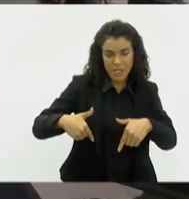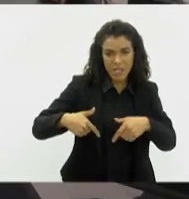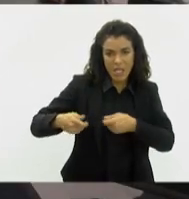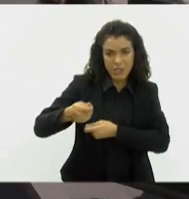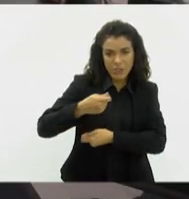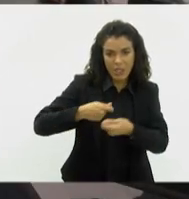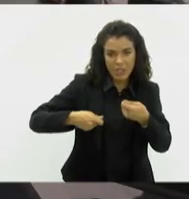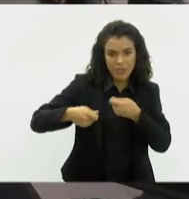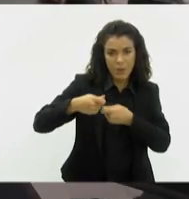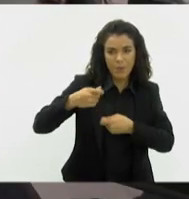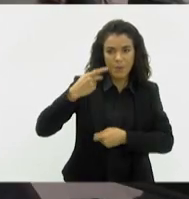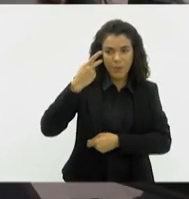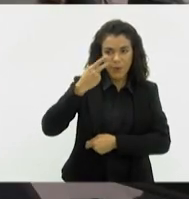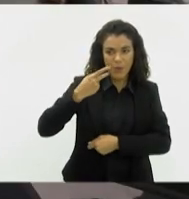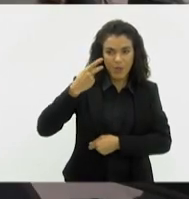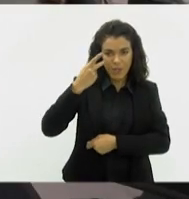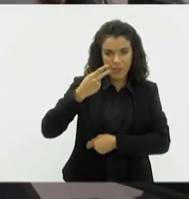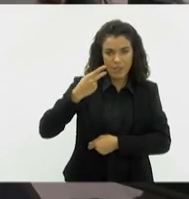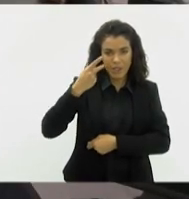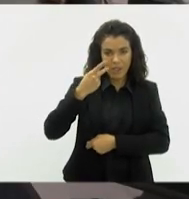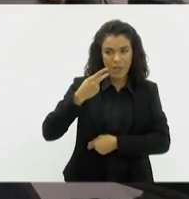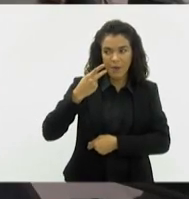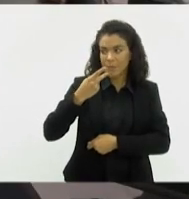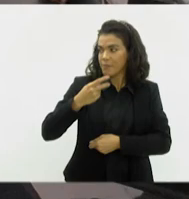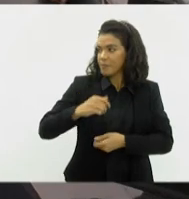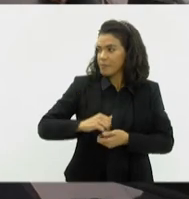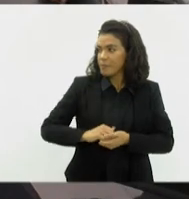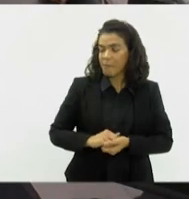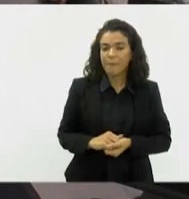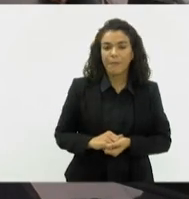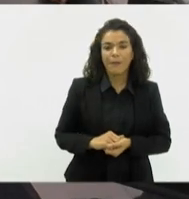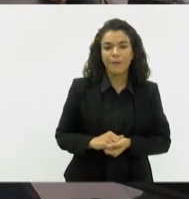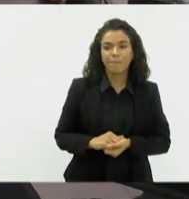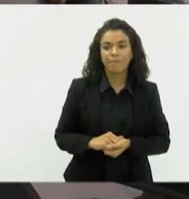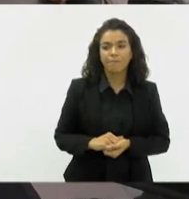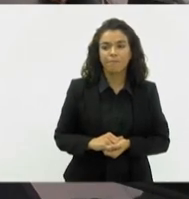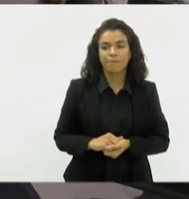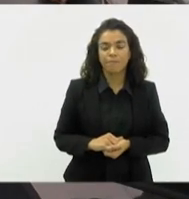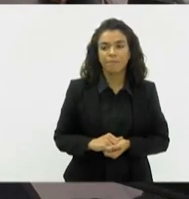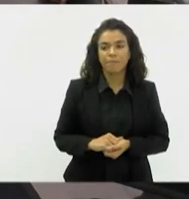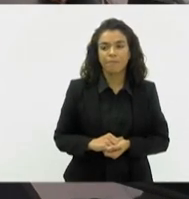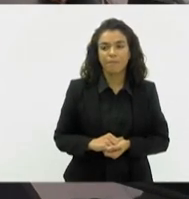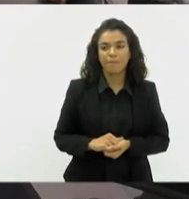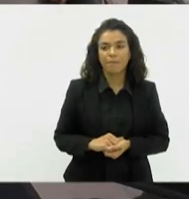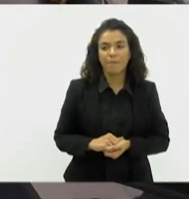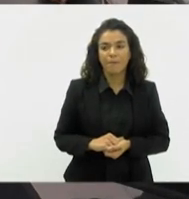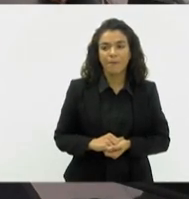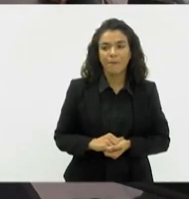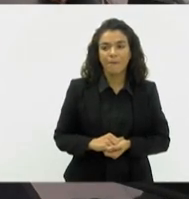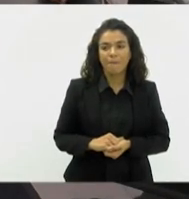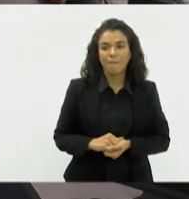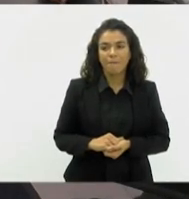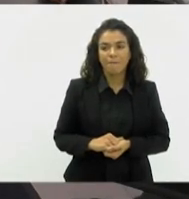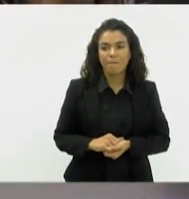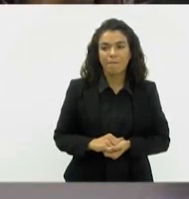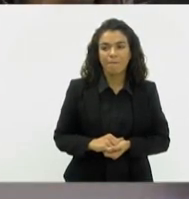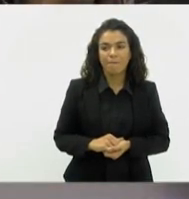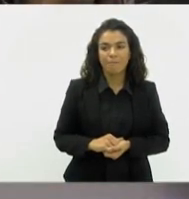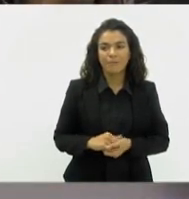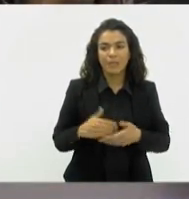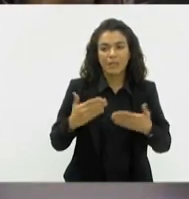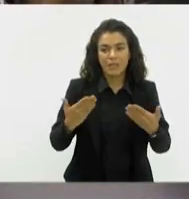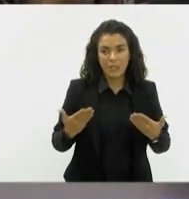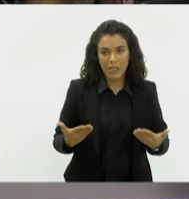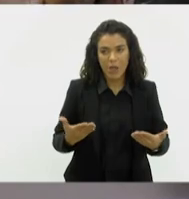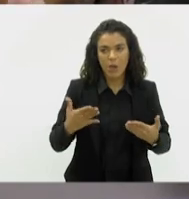política do campo de luta contra o encarceramento e violência policial. Pois é. Então, o senhor